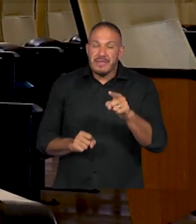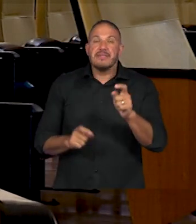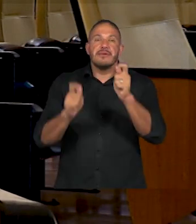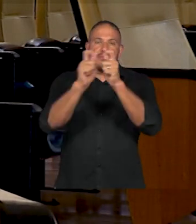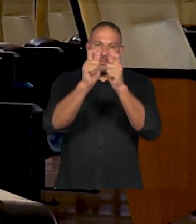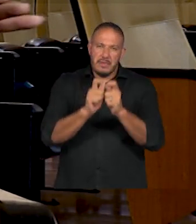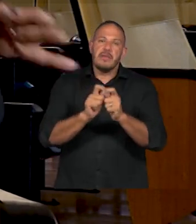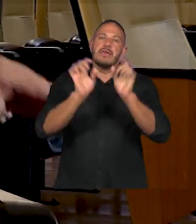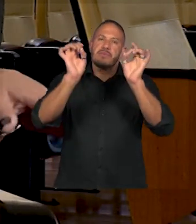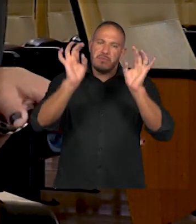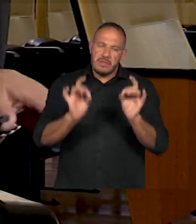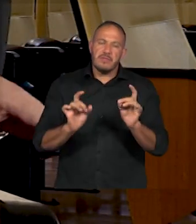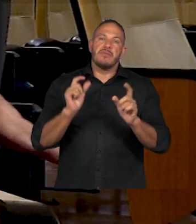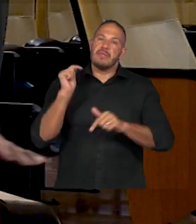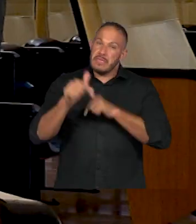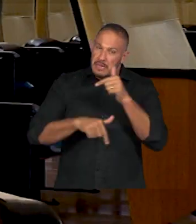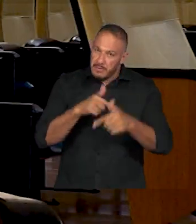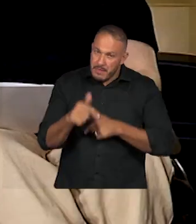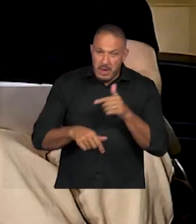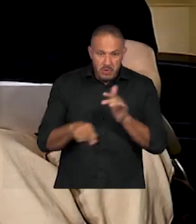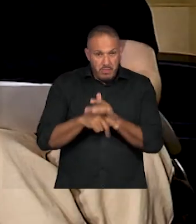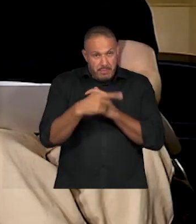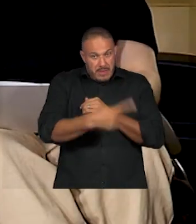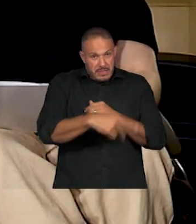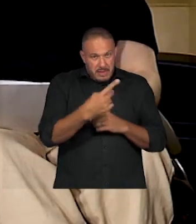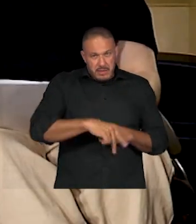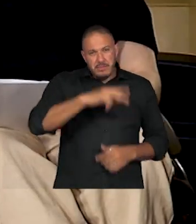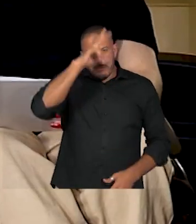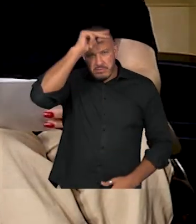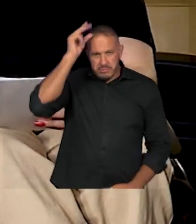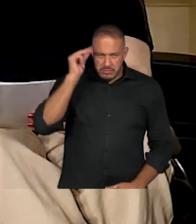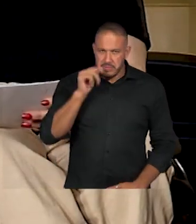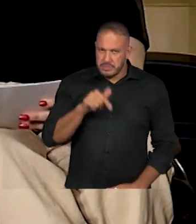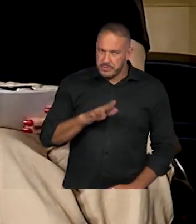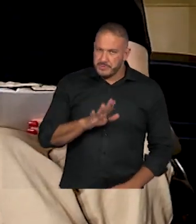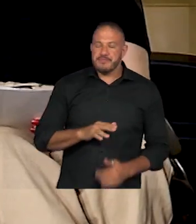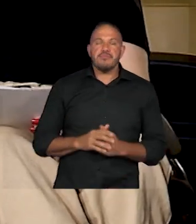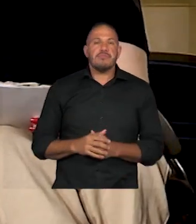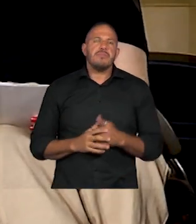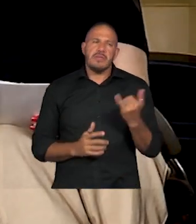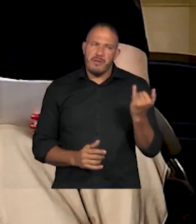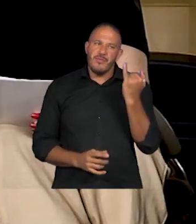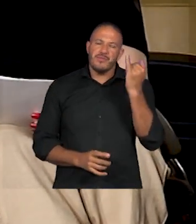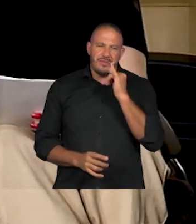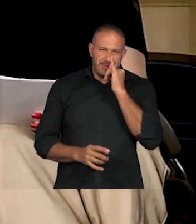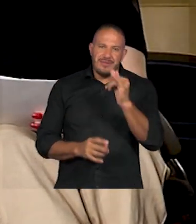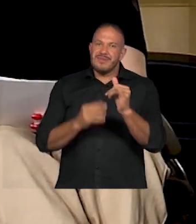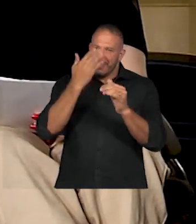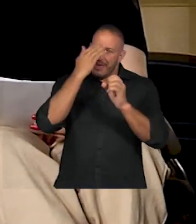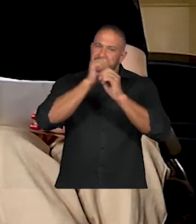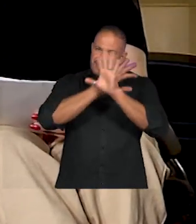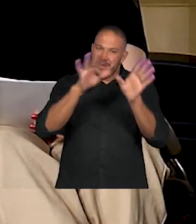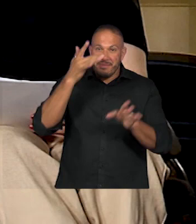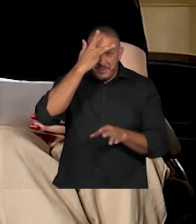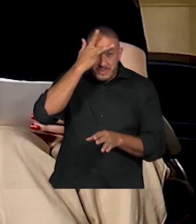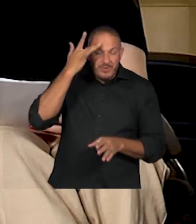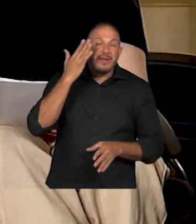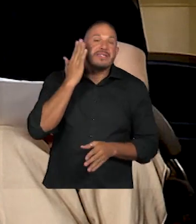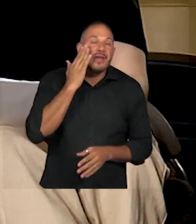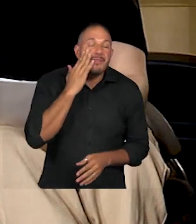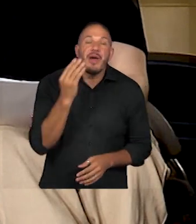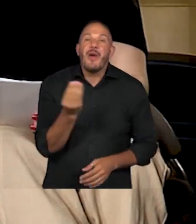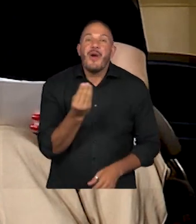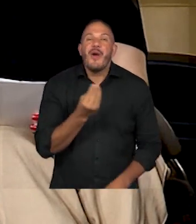para trabalhos municipais. A gente tem que deixar bem claro para quem está nos assistindo saber exatamente como ele